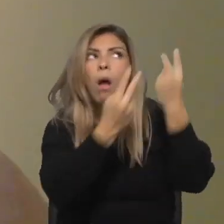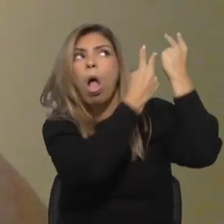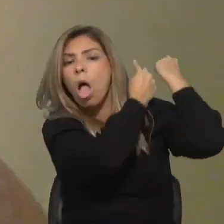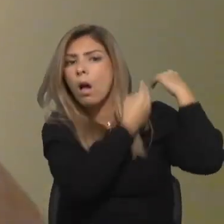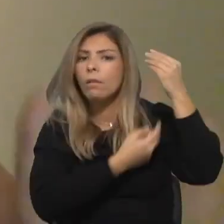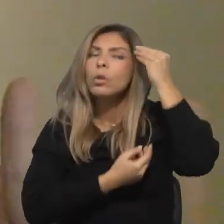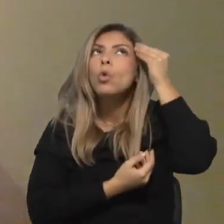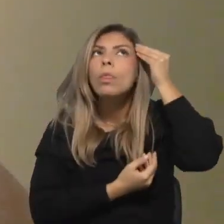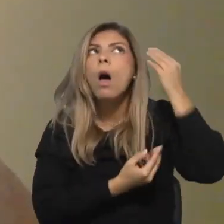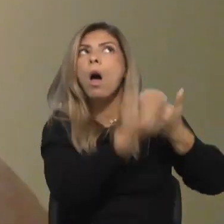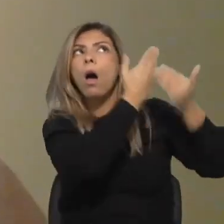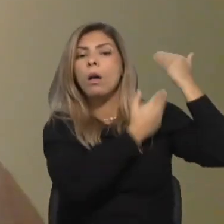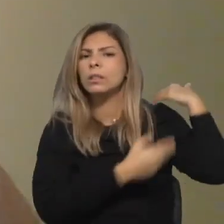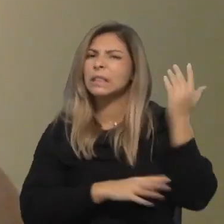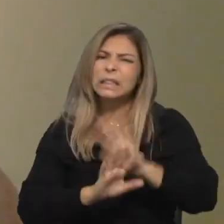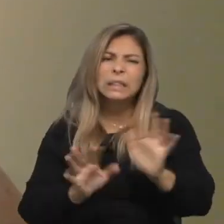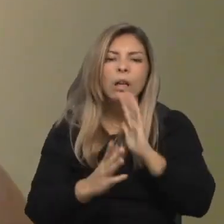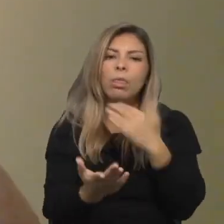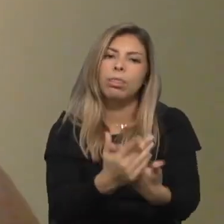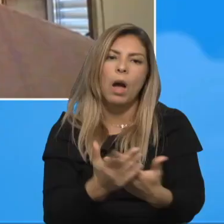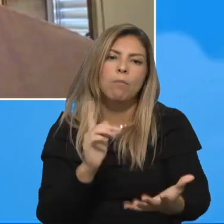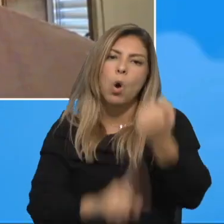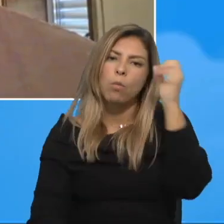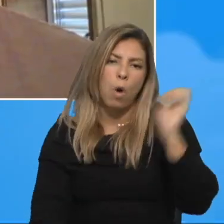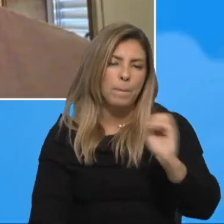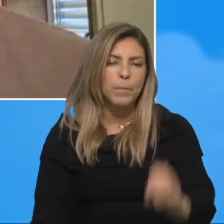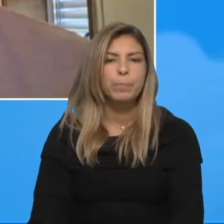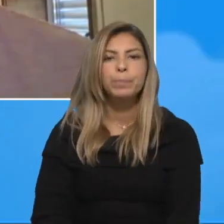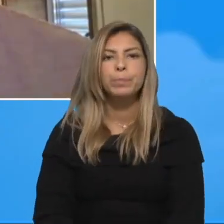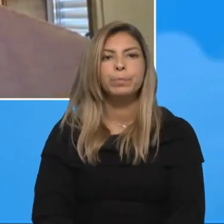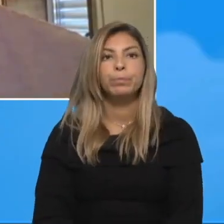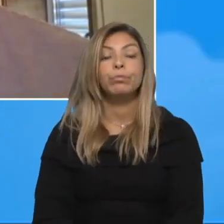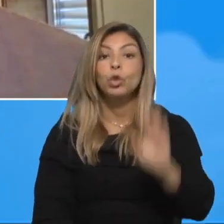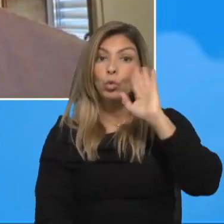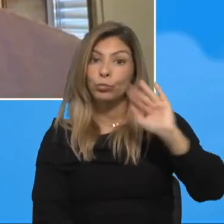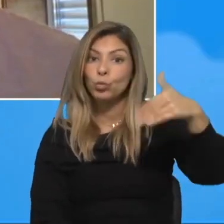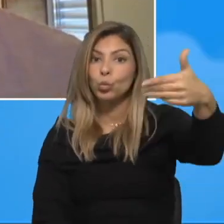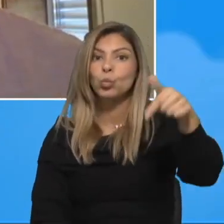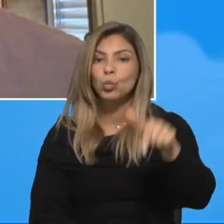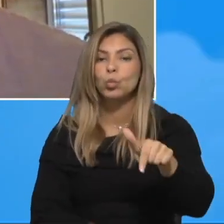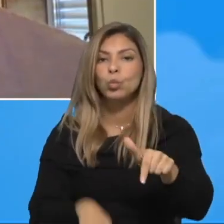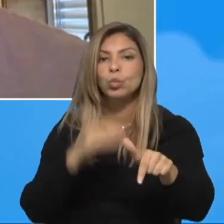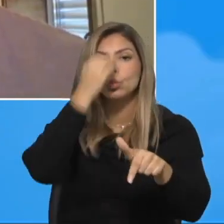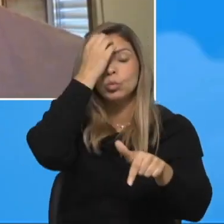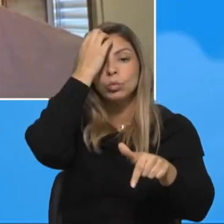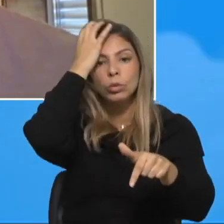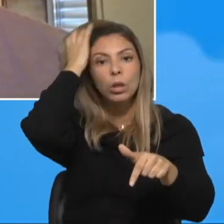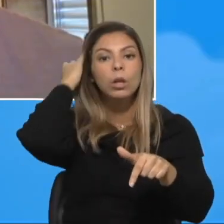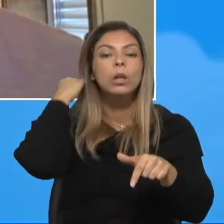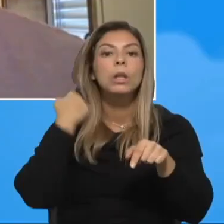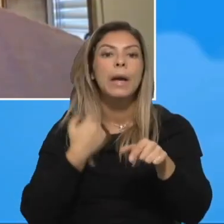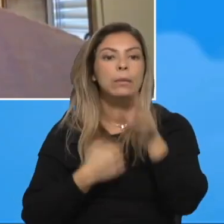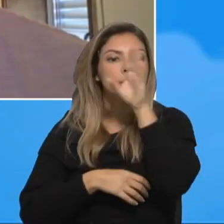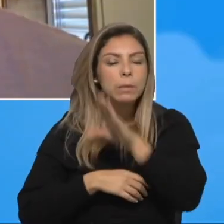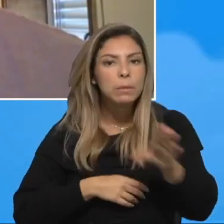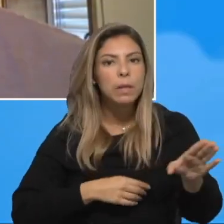saudosismos, porque saudosismo nunca leva a lado nenhum. De alguma forma, o futuro passa também para uma maior implementação nas